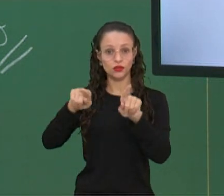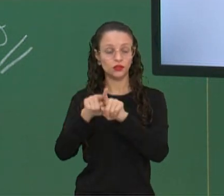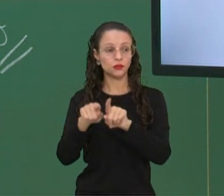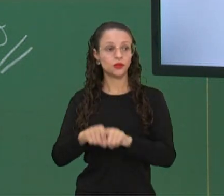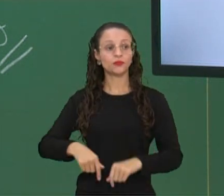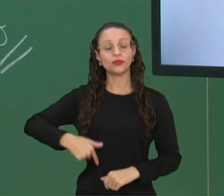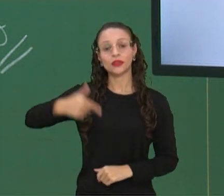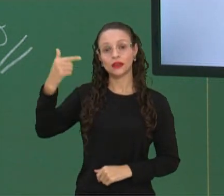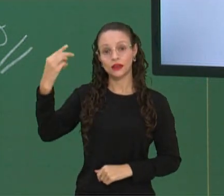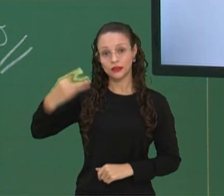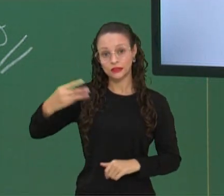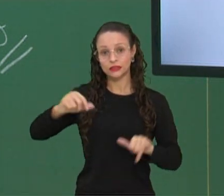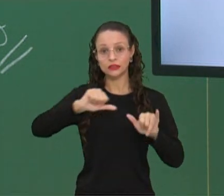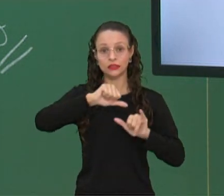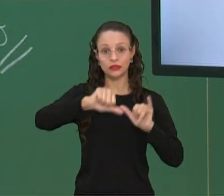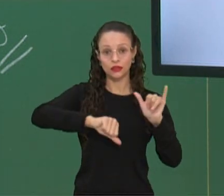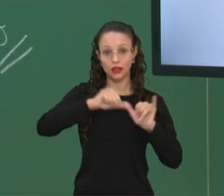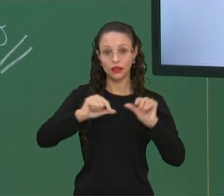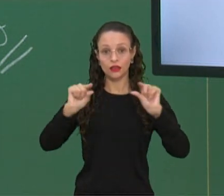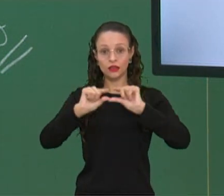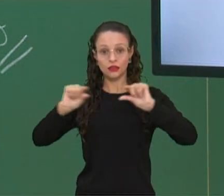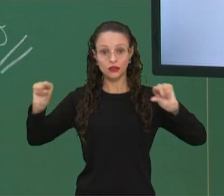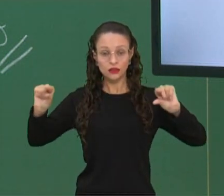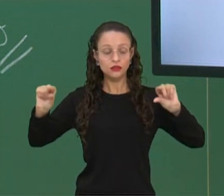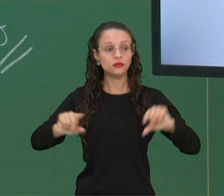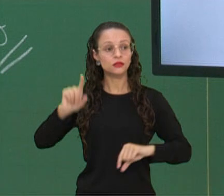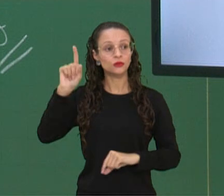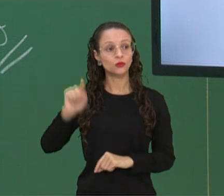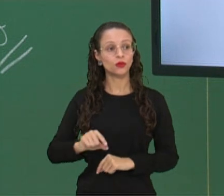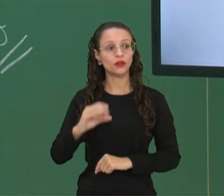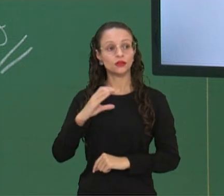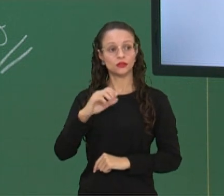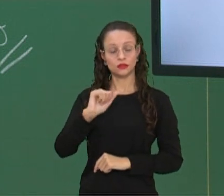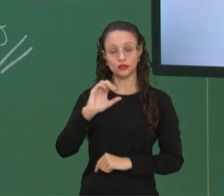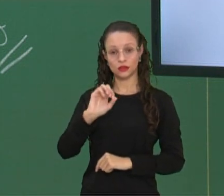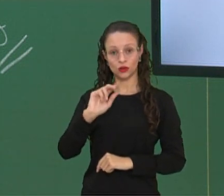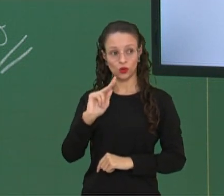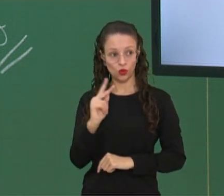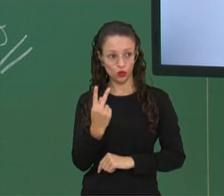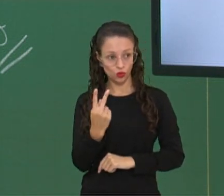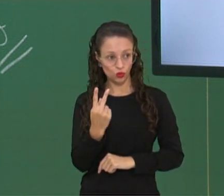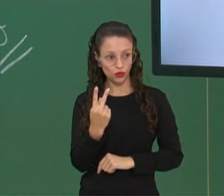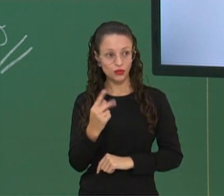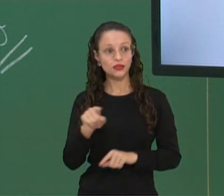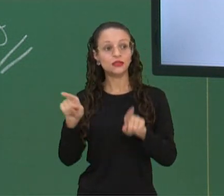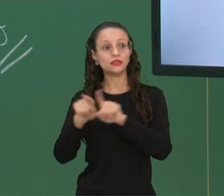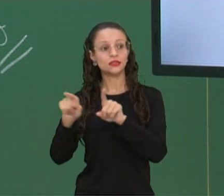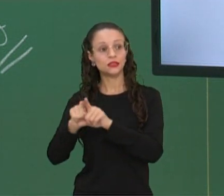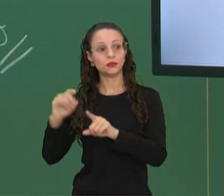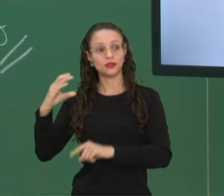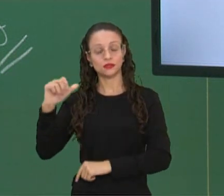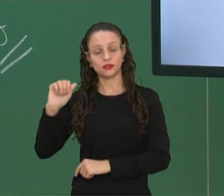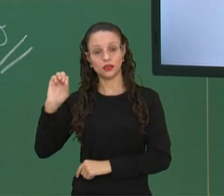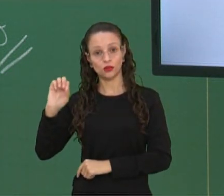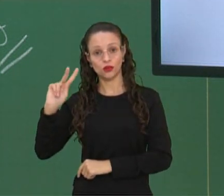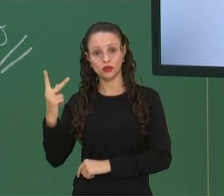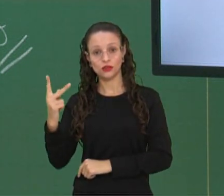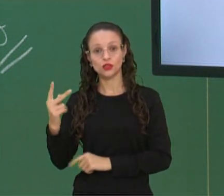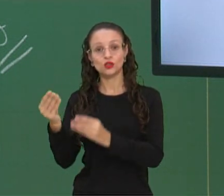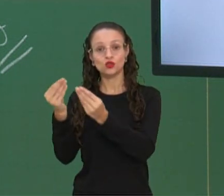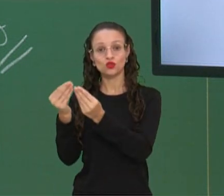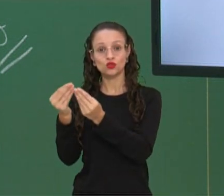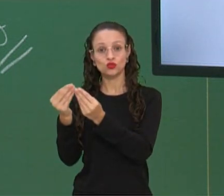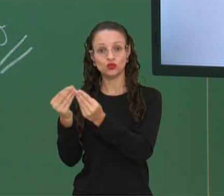uma terceira reação ainda, que é que eu tenho o hidróxido de cálcio aquoso e o hidróxido de cálcio sólido. O